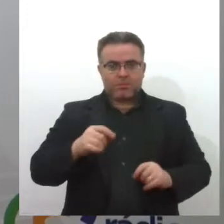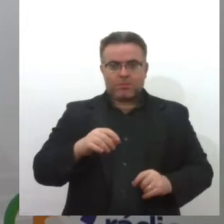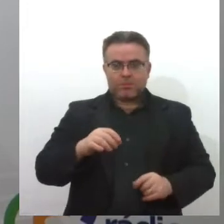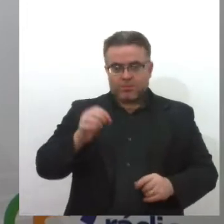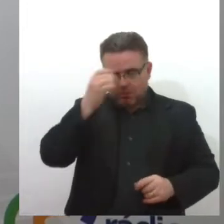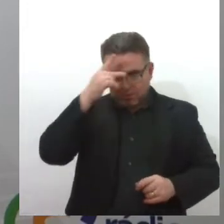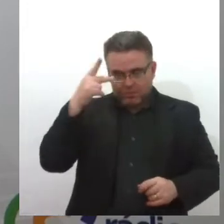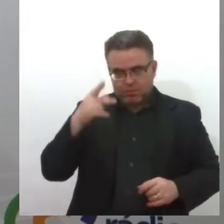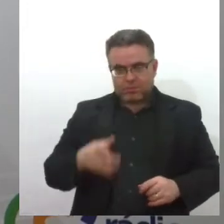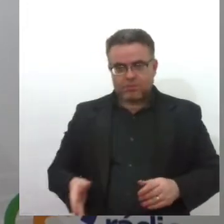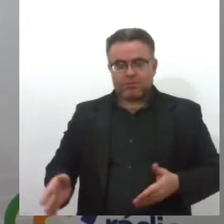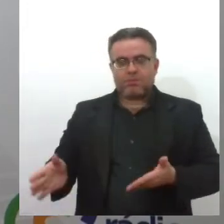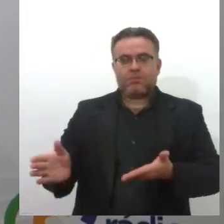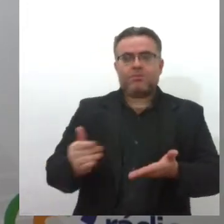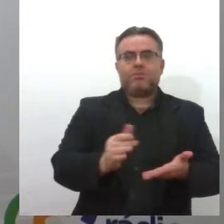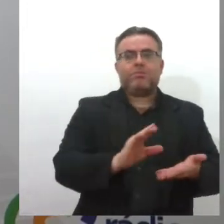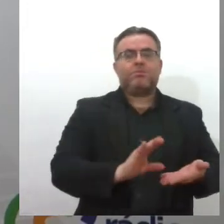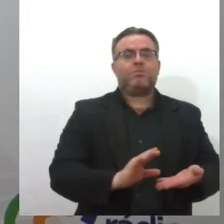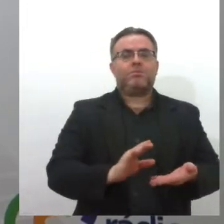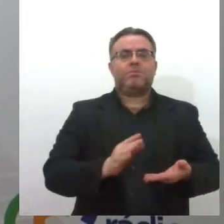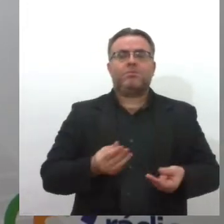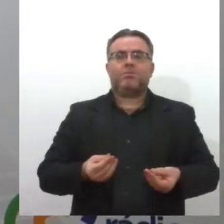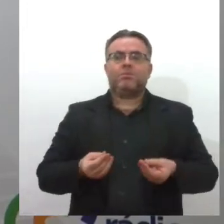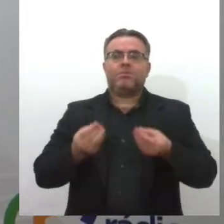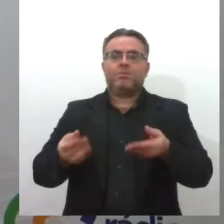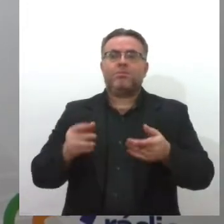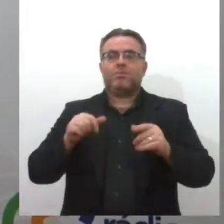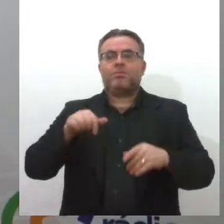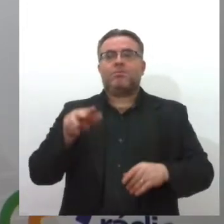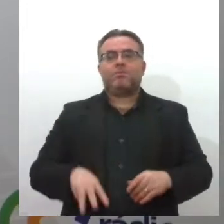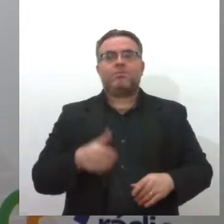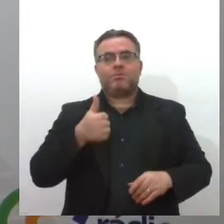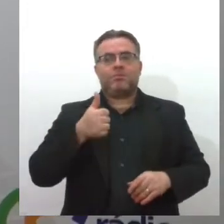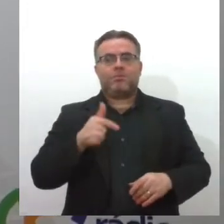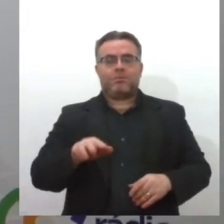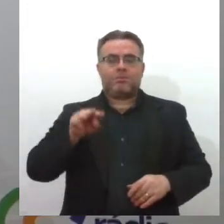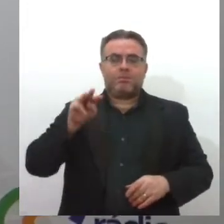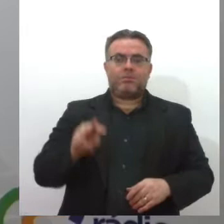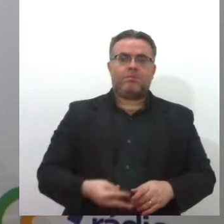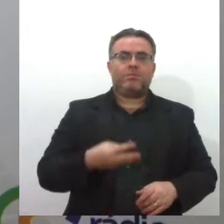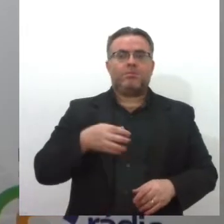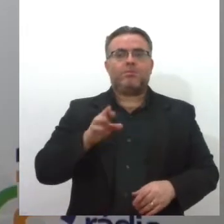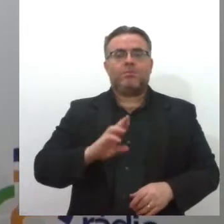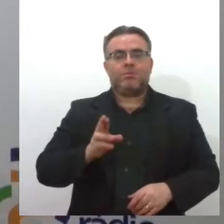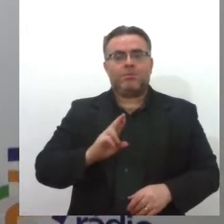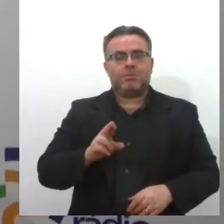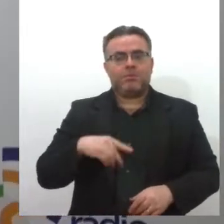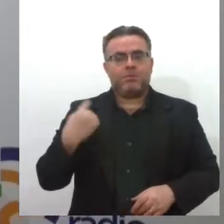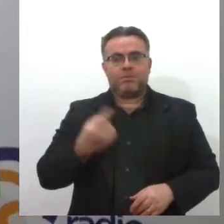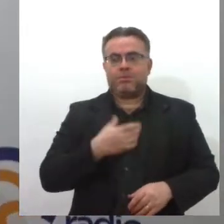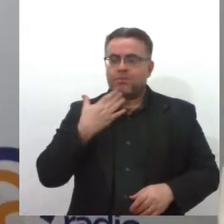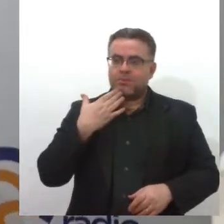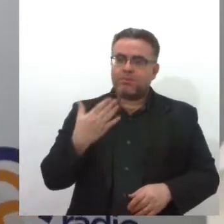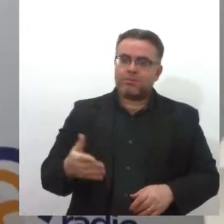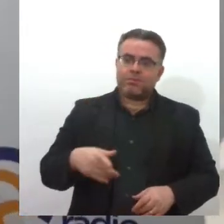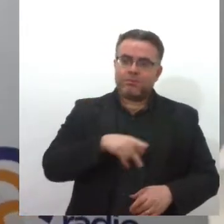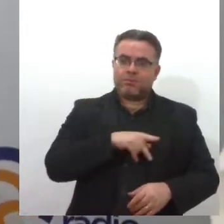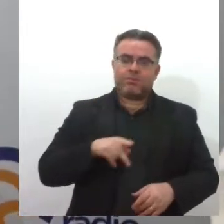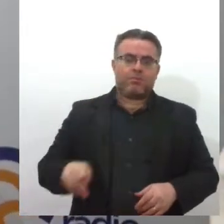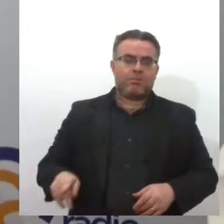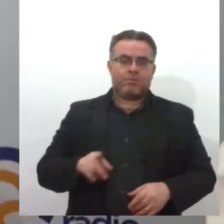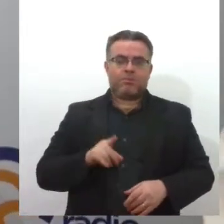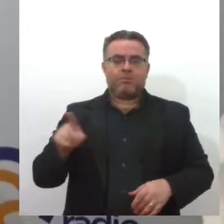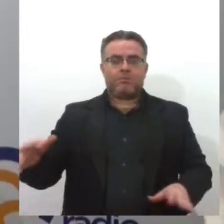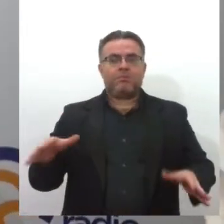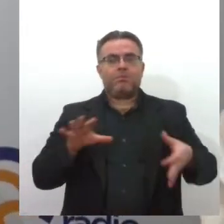tem onde destinar porque deve uma fatura, algo em torno de 17 milhões de reais. E aí a gente solicitou ao presidente da casa, que tem um certo vínculo